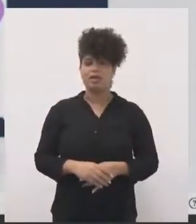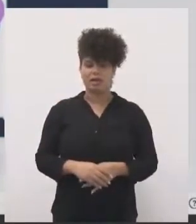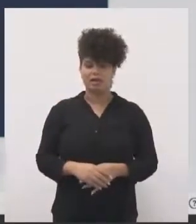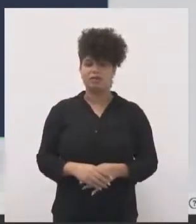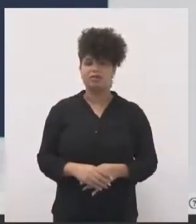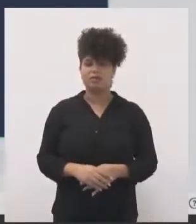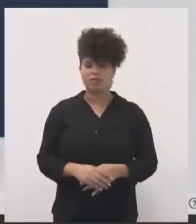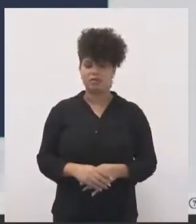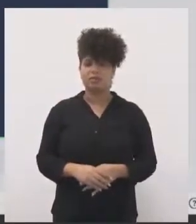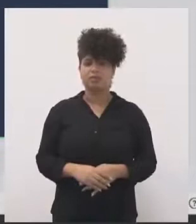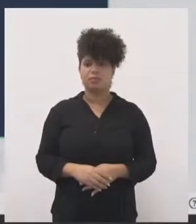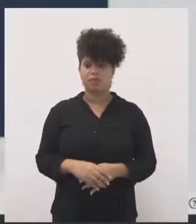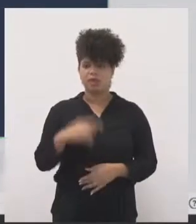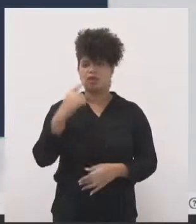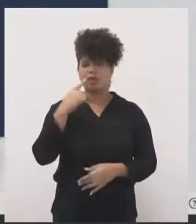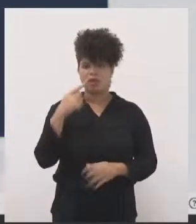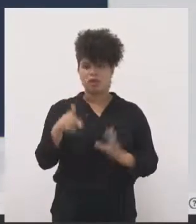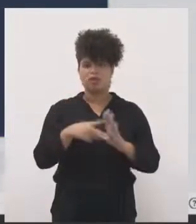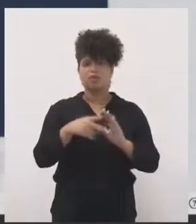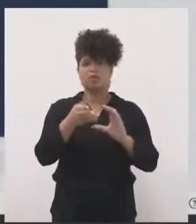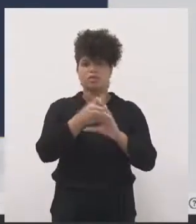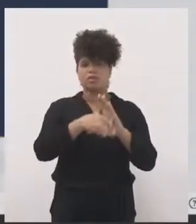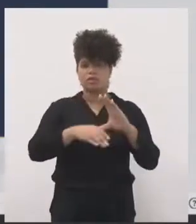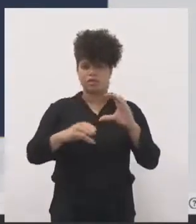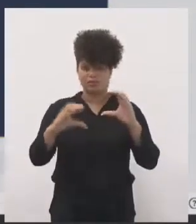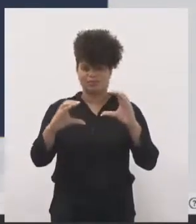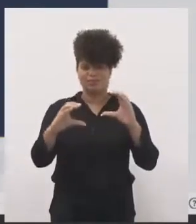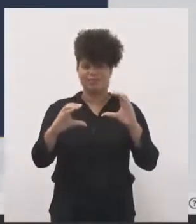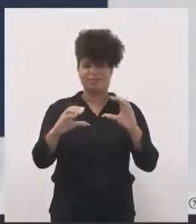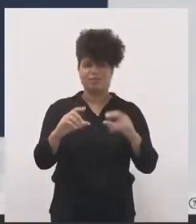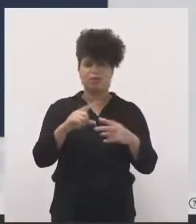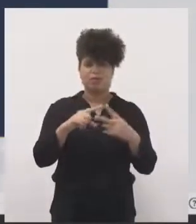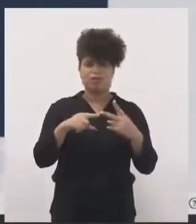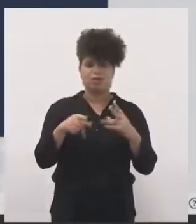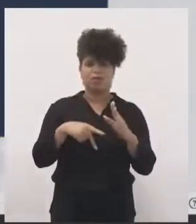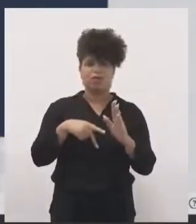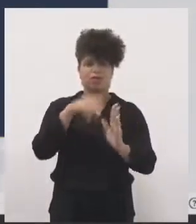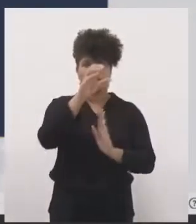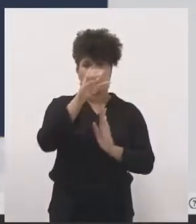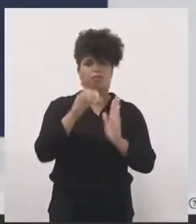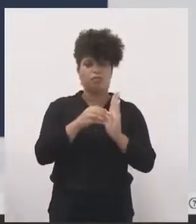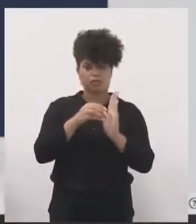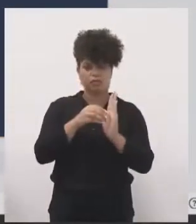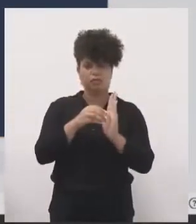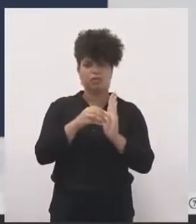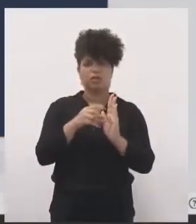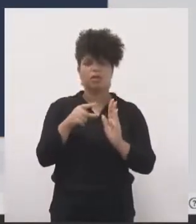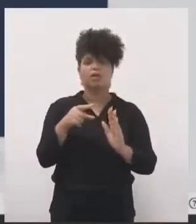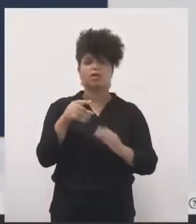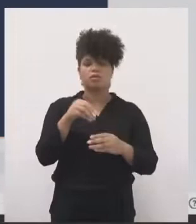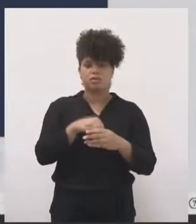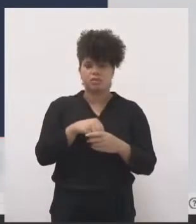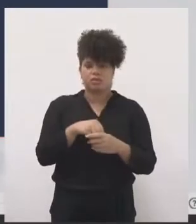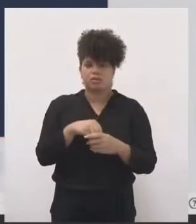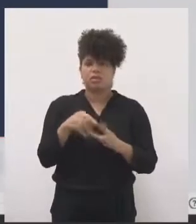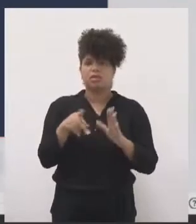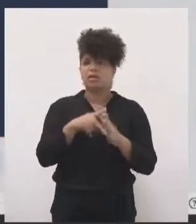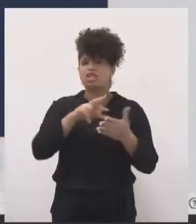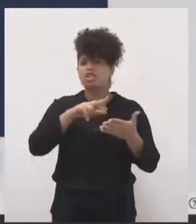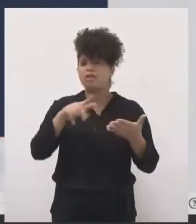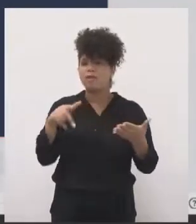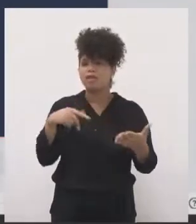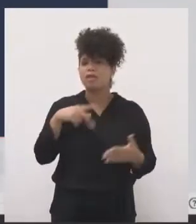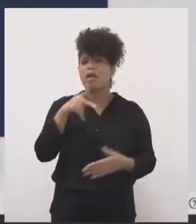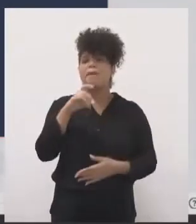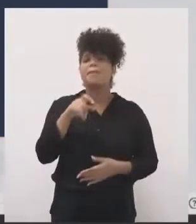Bitmoji, que está toda aqui integrada ao Canva. Tem algumas outras bibliotecas externas também, como a da Pexel e a da